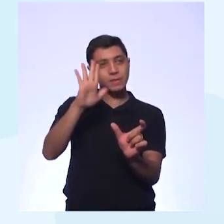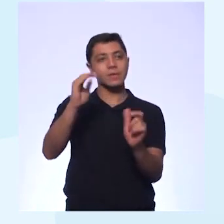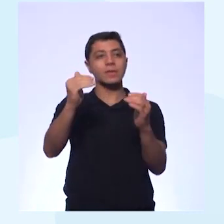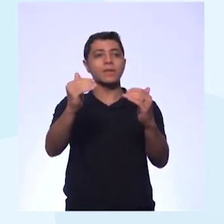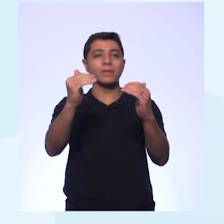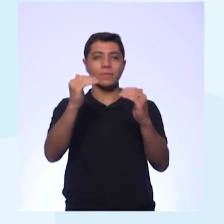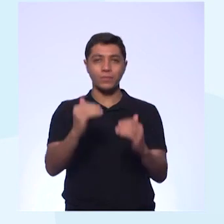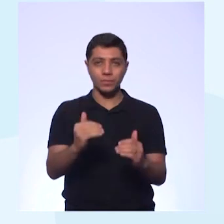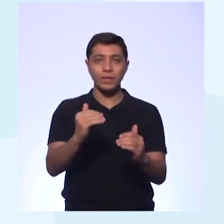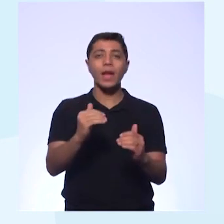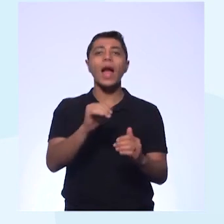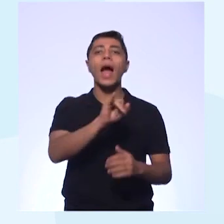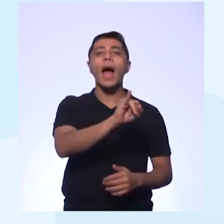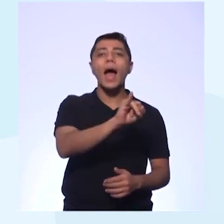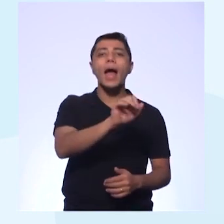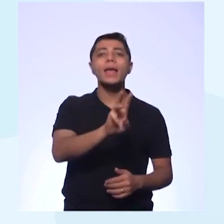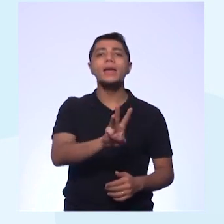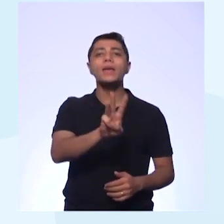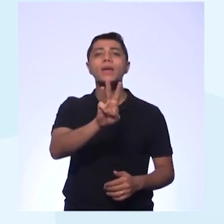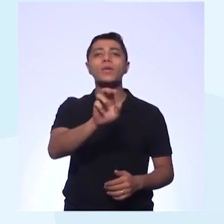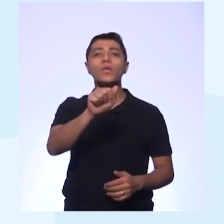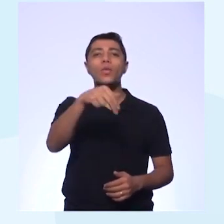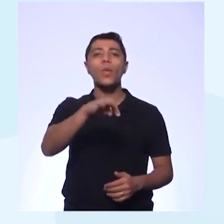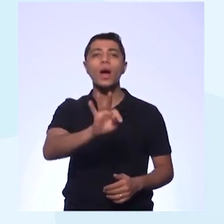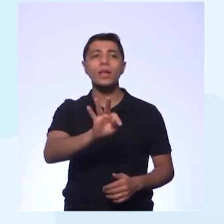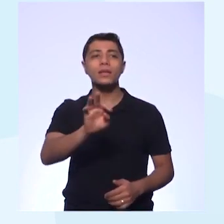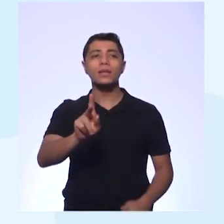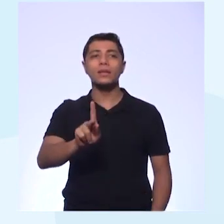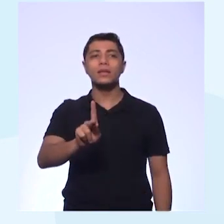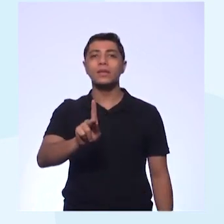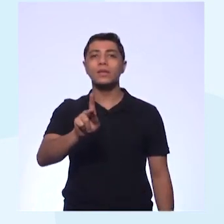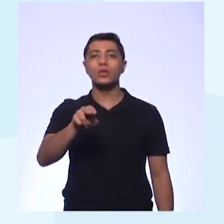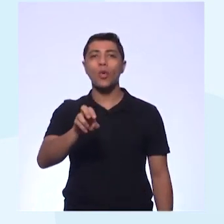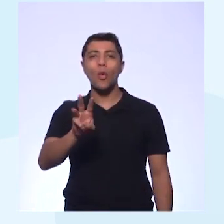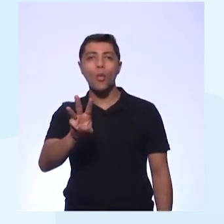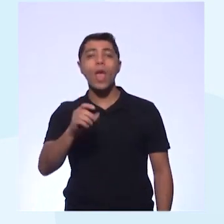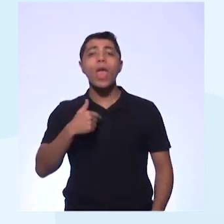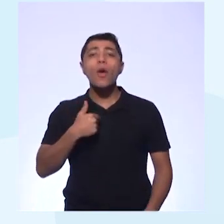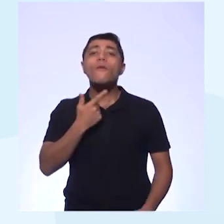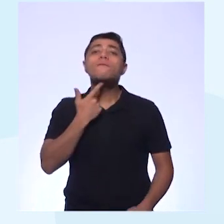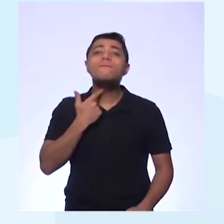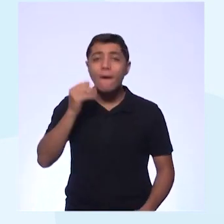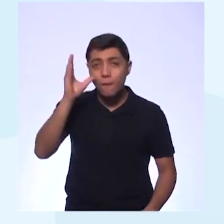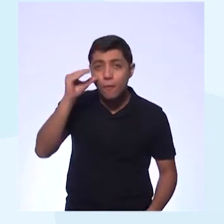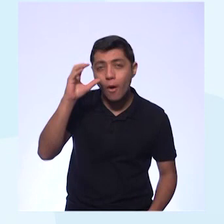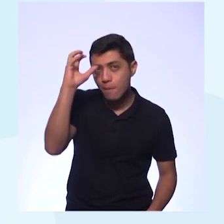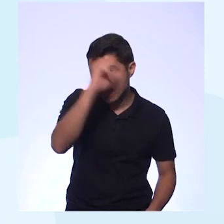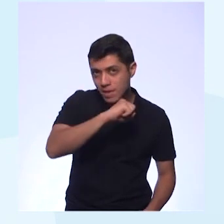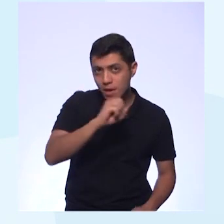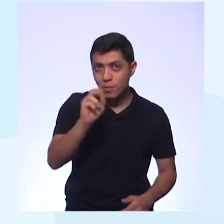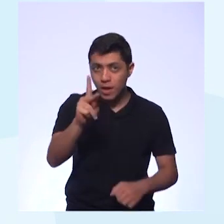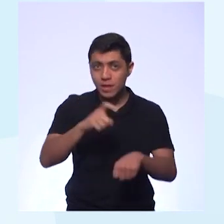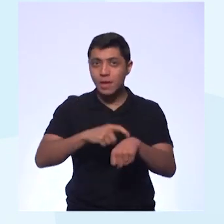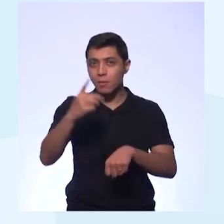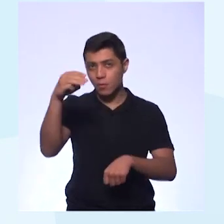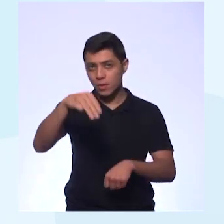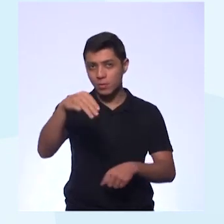saber relacionadas a experimentos, e a gente vai tentar tirar essa dúvida de vocês então. Então vocês têm um minutinho e a gente já volta.